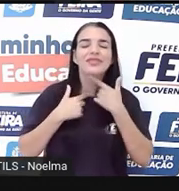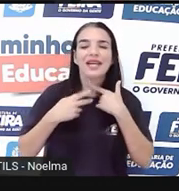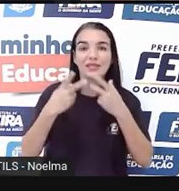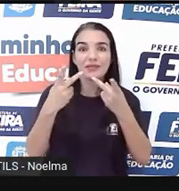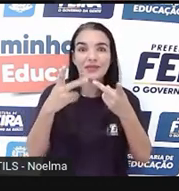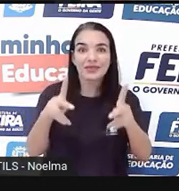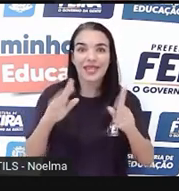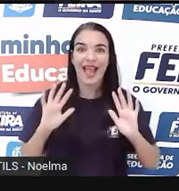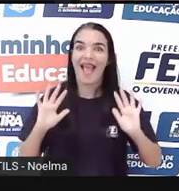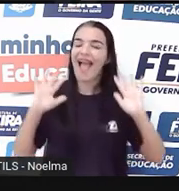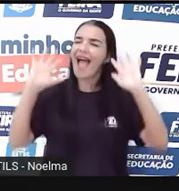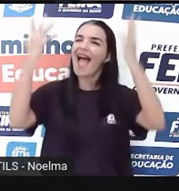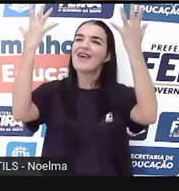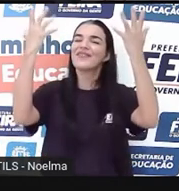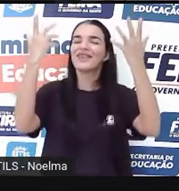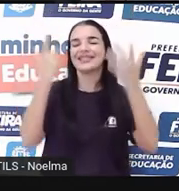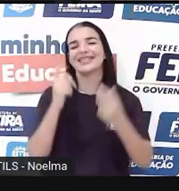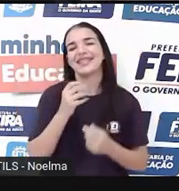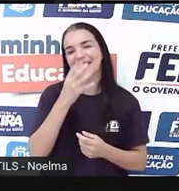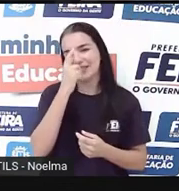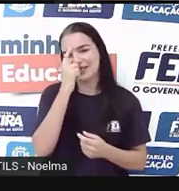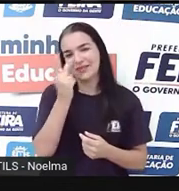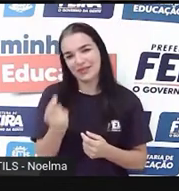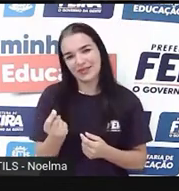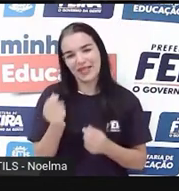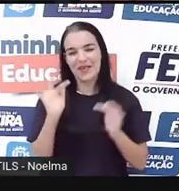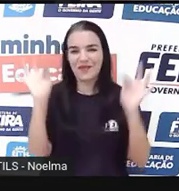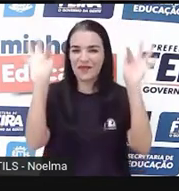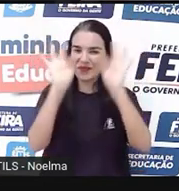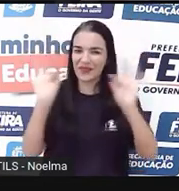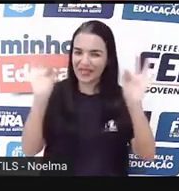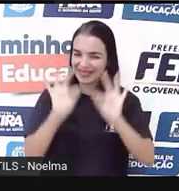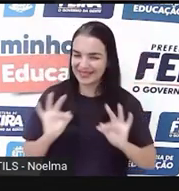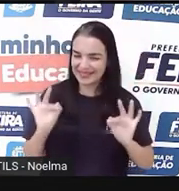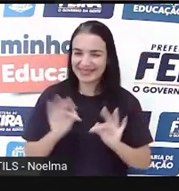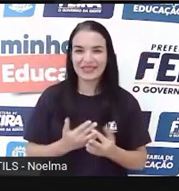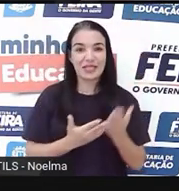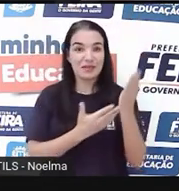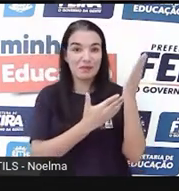vocês Happy Halloween, um feliz dia do